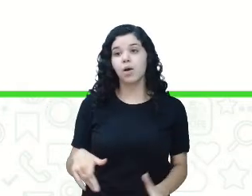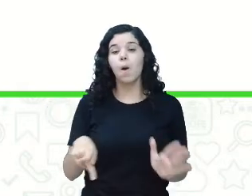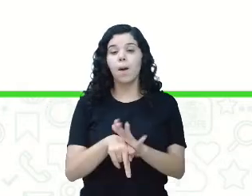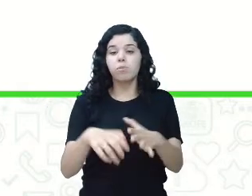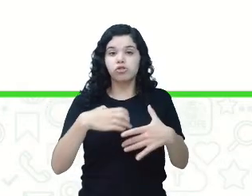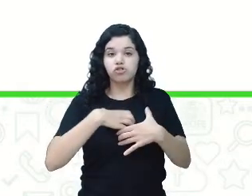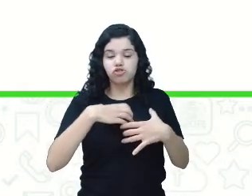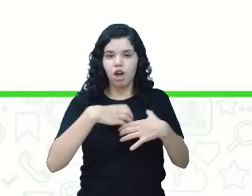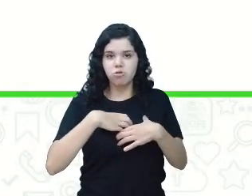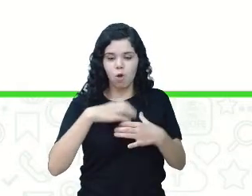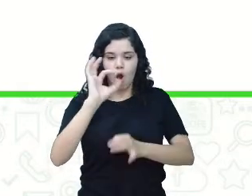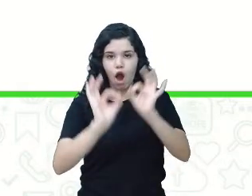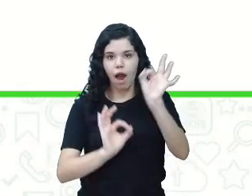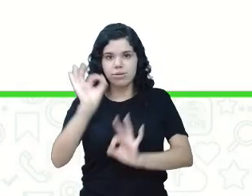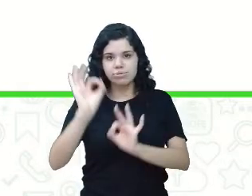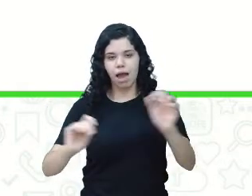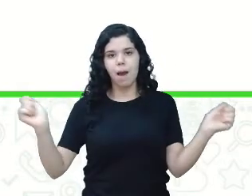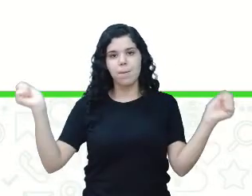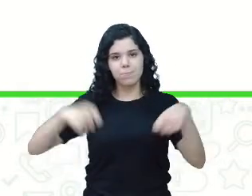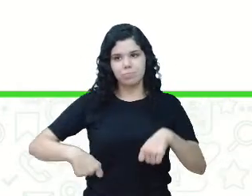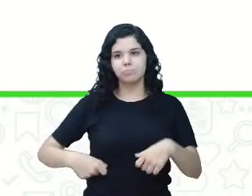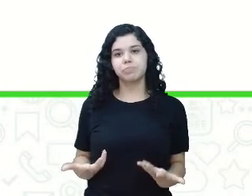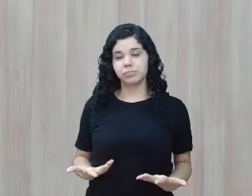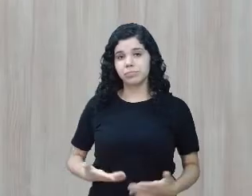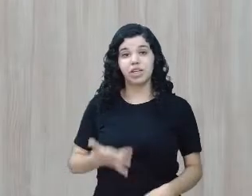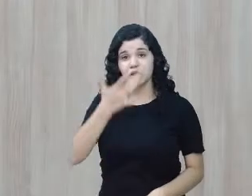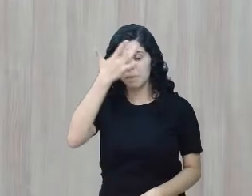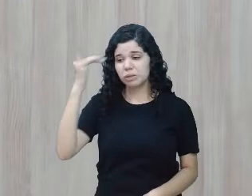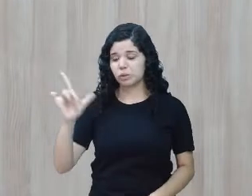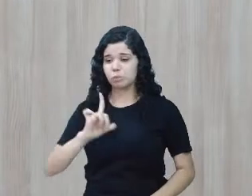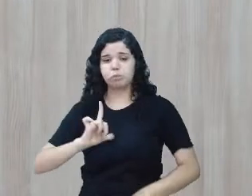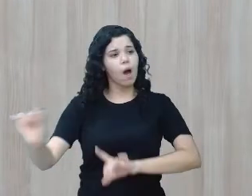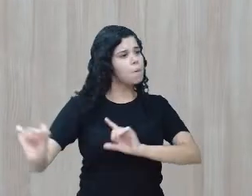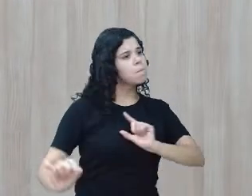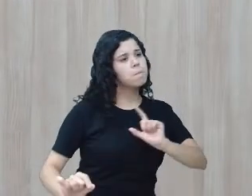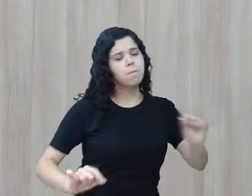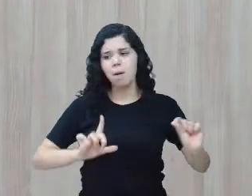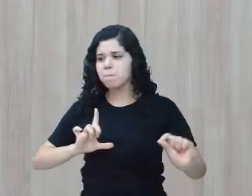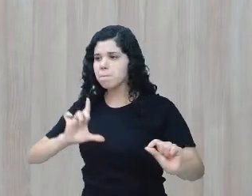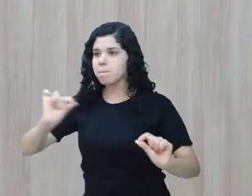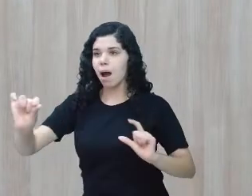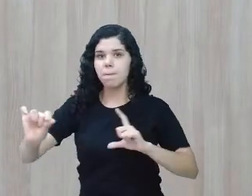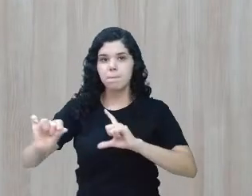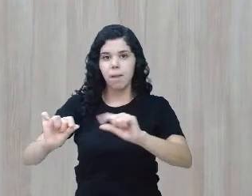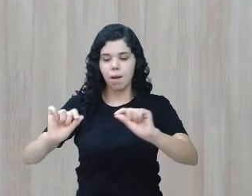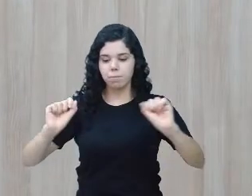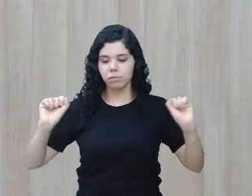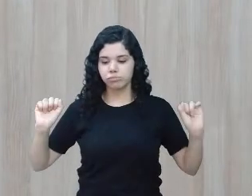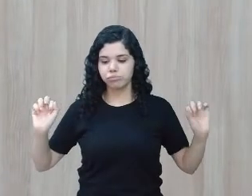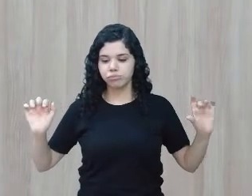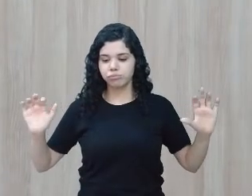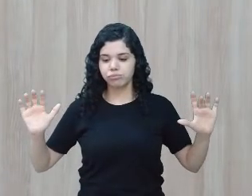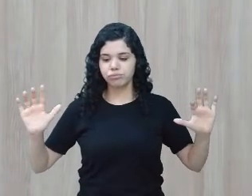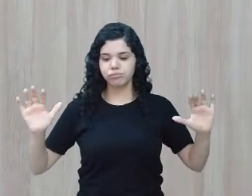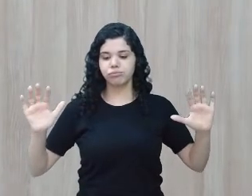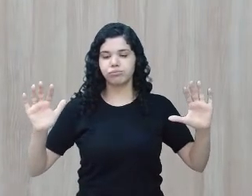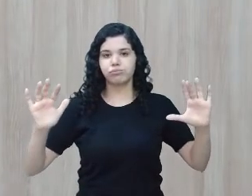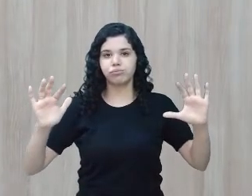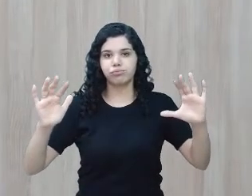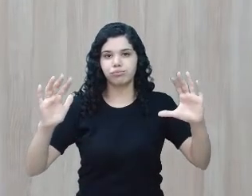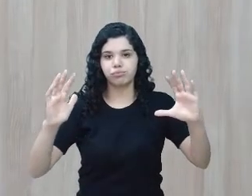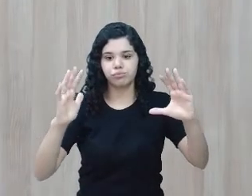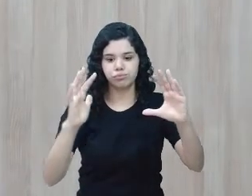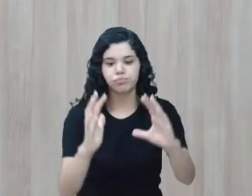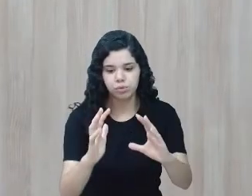africanos. Eles fugiam, eles corriam, cada um ia para a sua vida. Mas quando chegavam ali nos quilombos, formavam